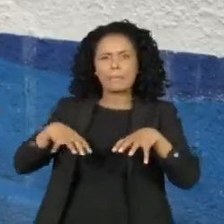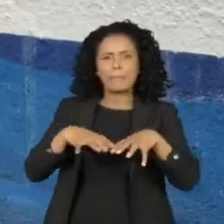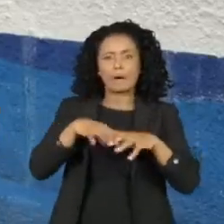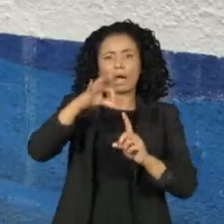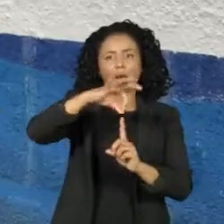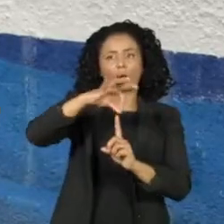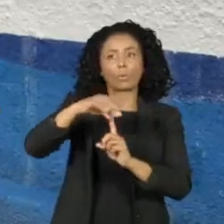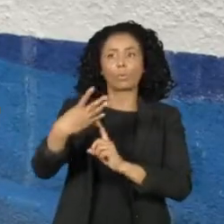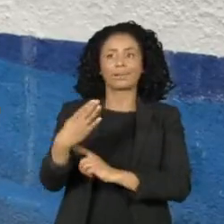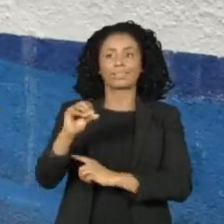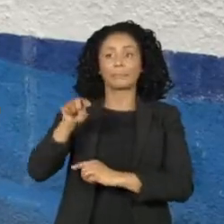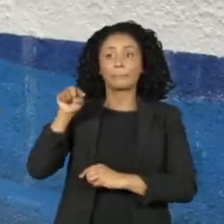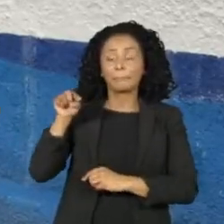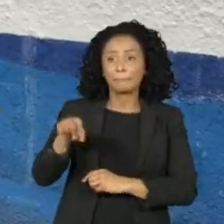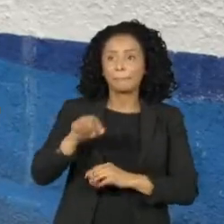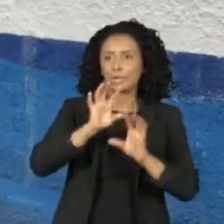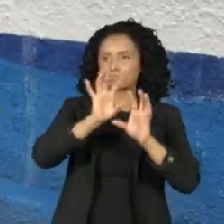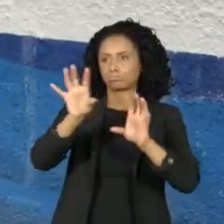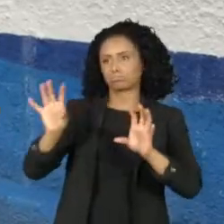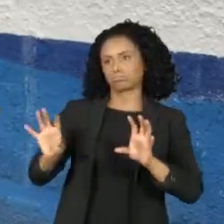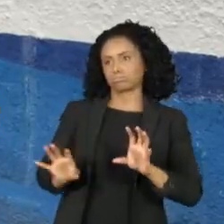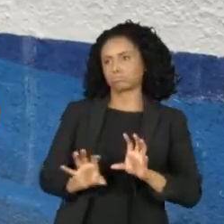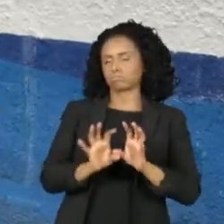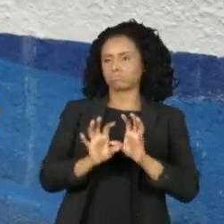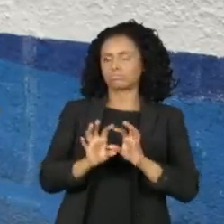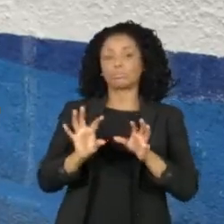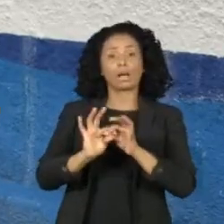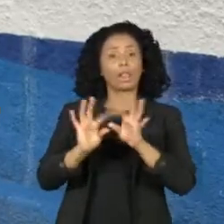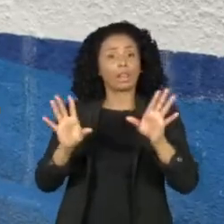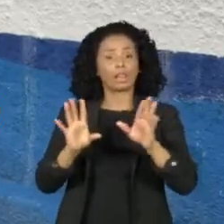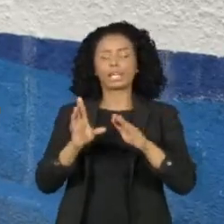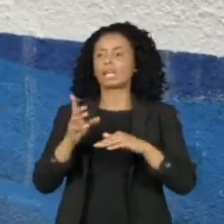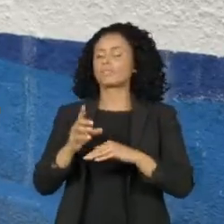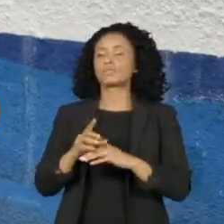mil postos do país. Basta comparecer à unidade de